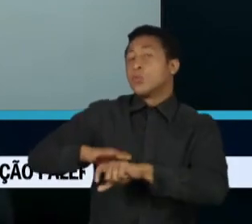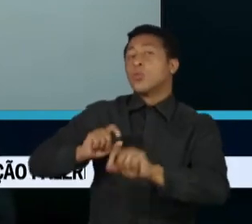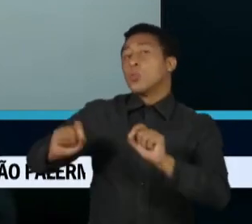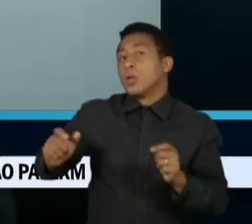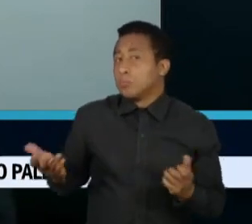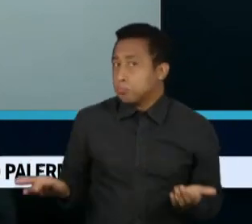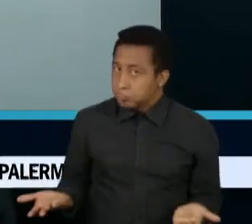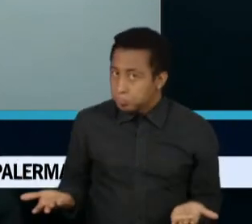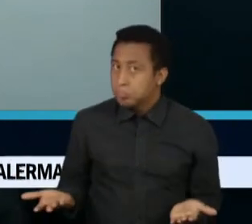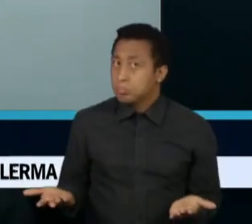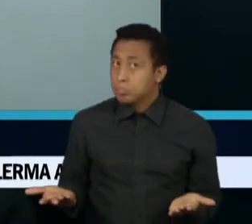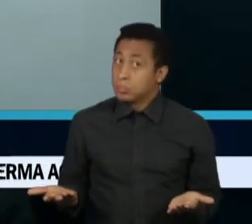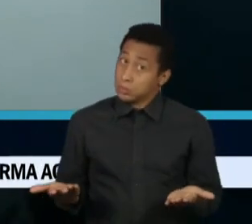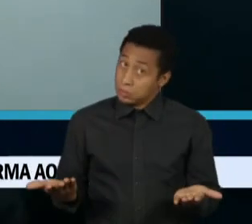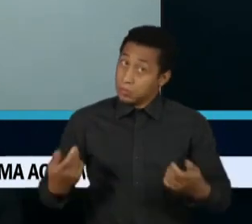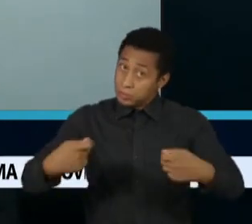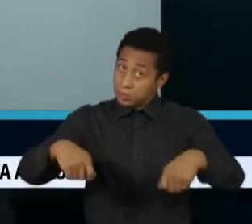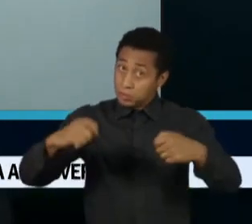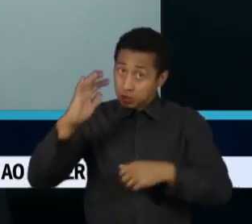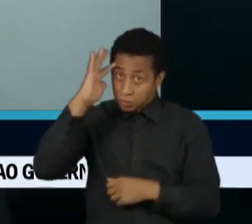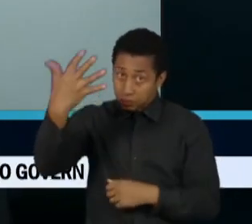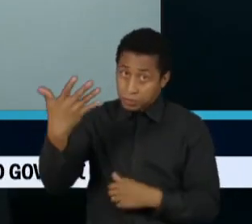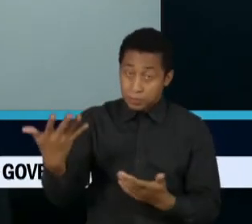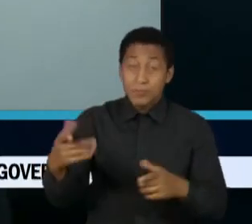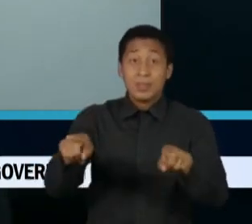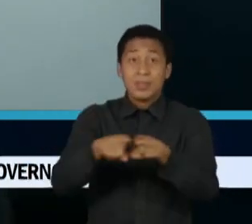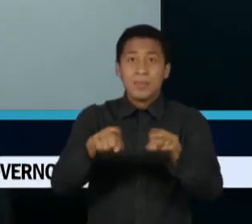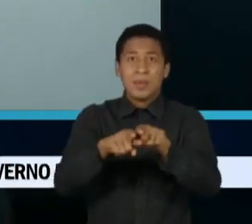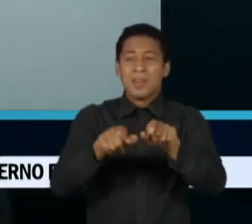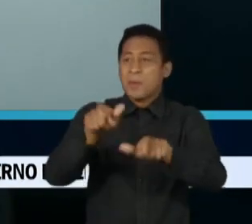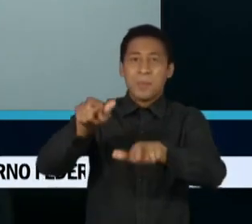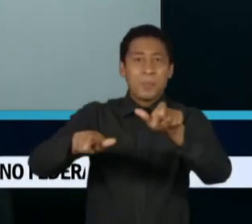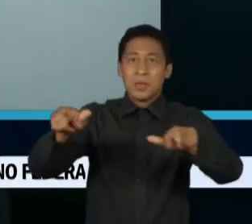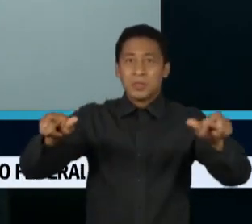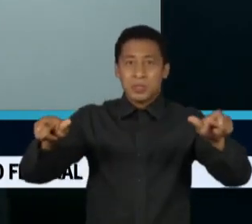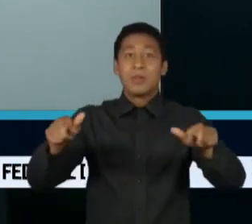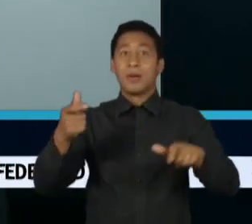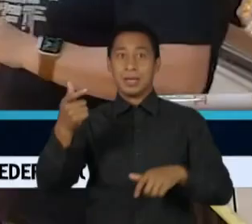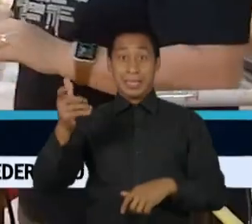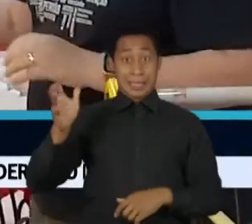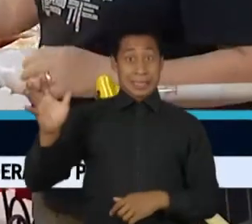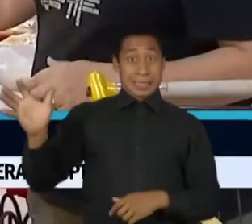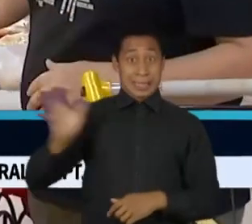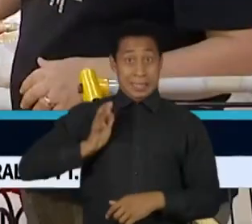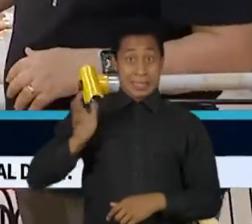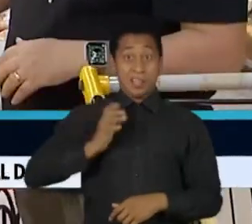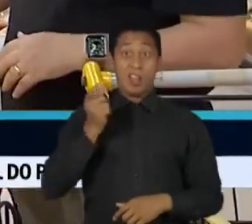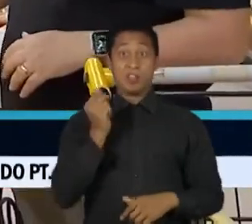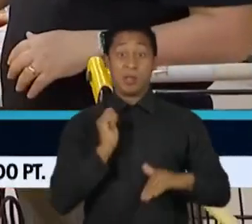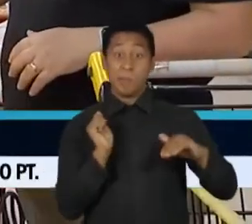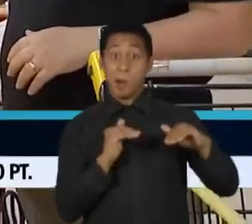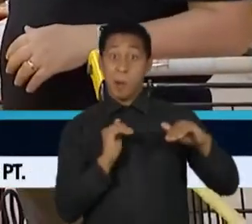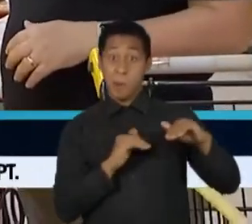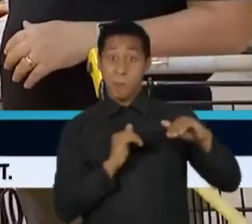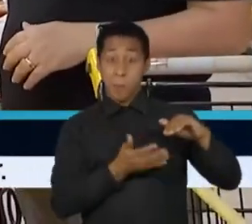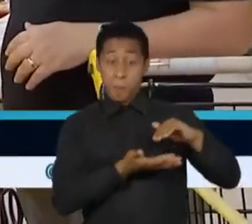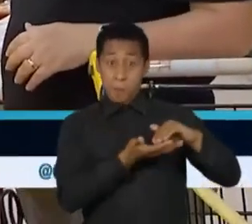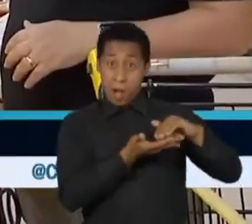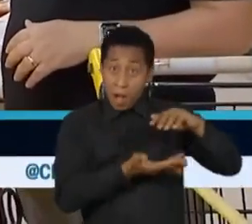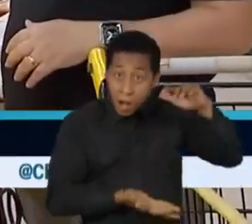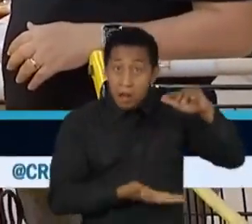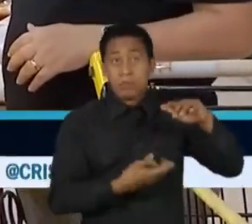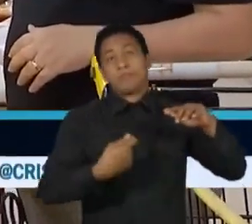pejotização. Você tem que tributar mais os fundos dos multimilionários. Por um lado, você